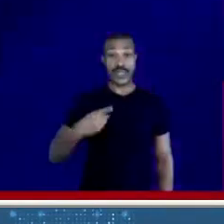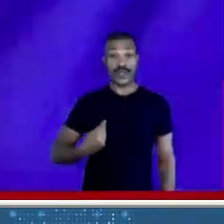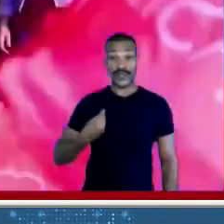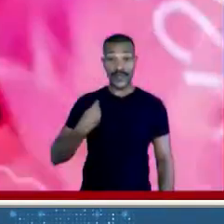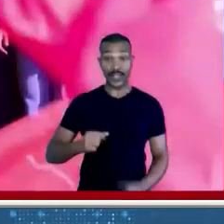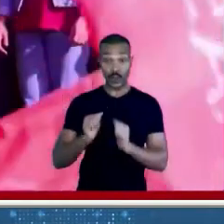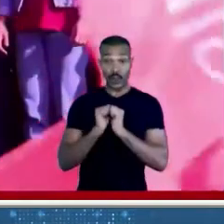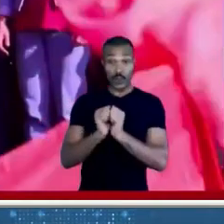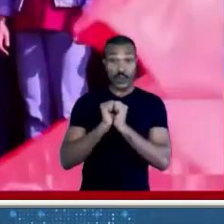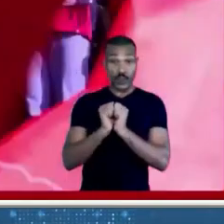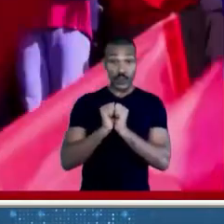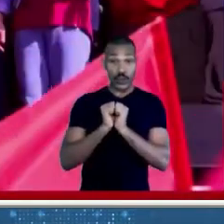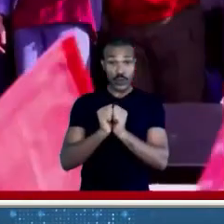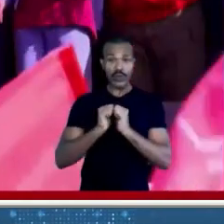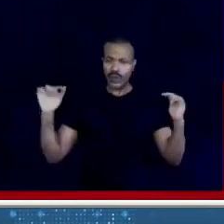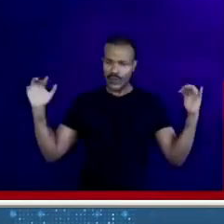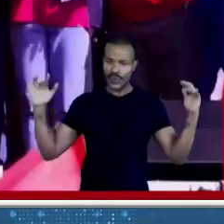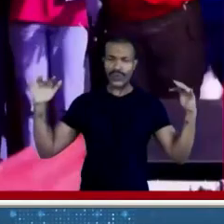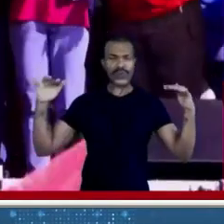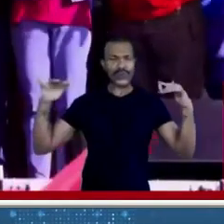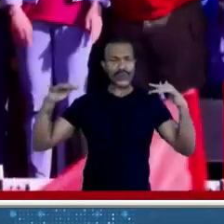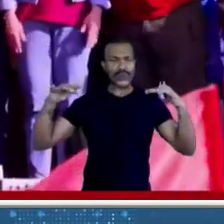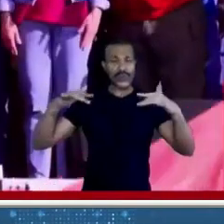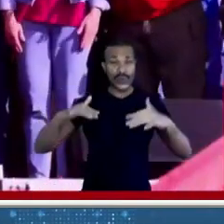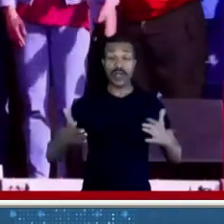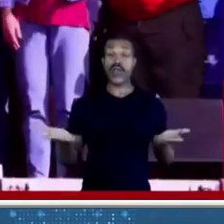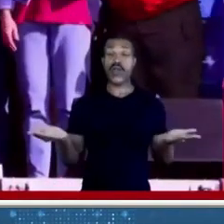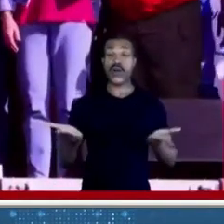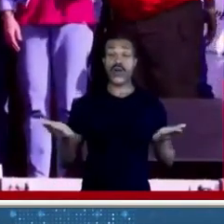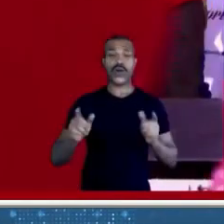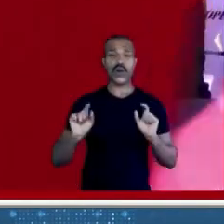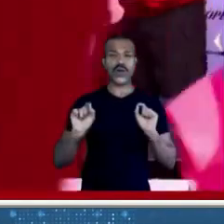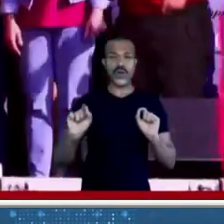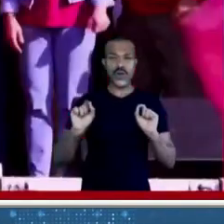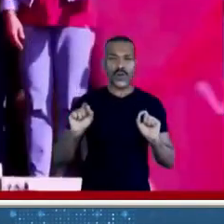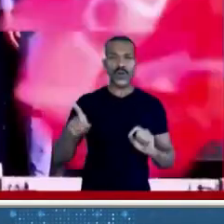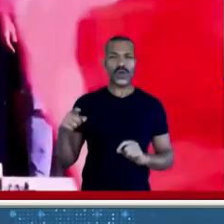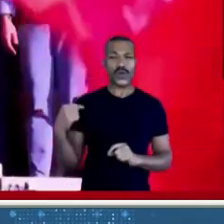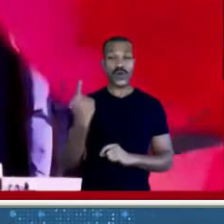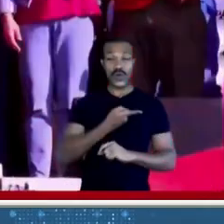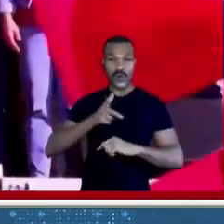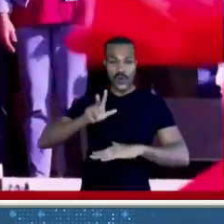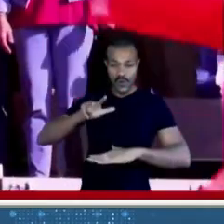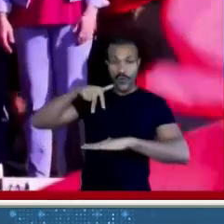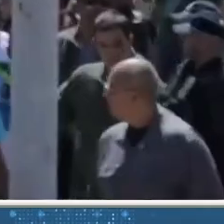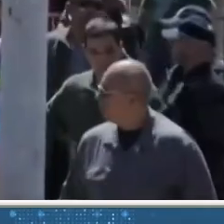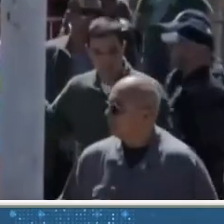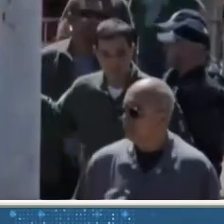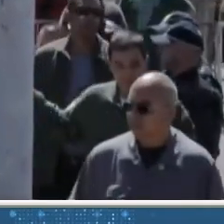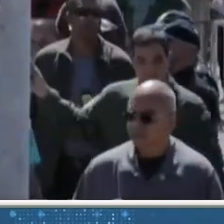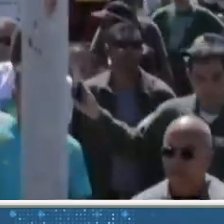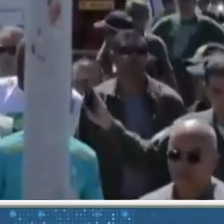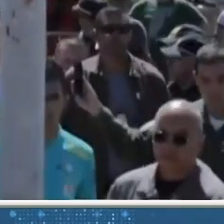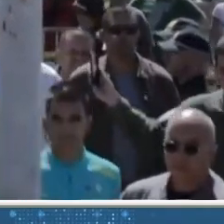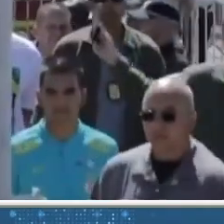independentemente da reação de um ou de outro, da resistência, eu acho que é muito positivo para a democracia brasileira